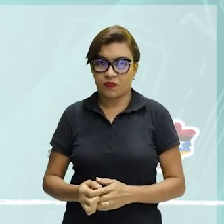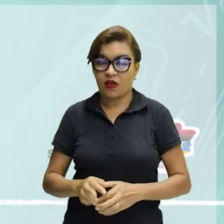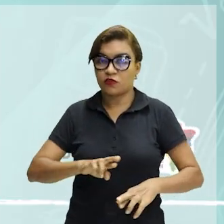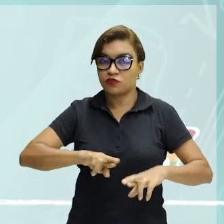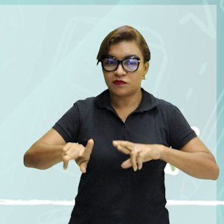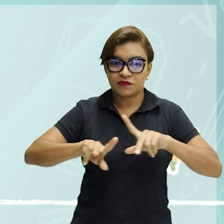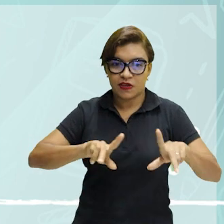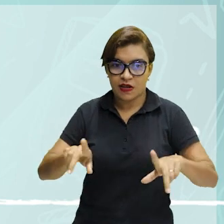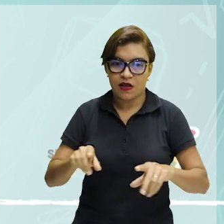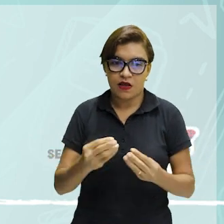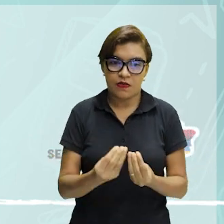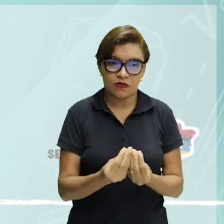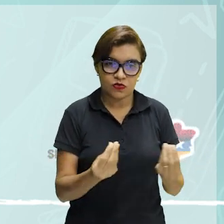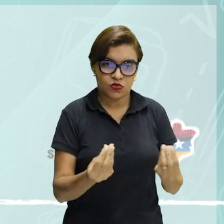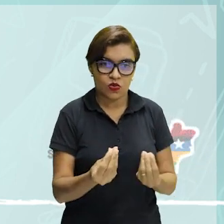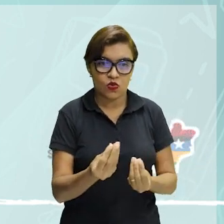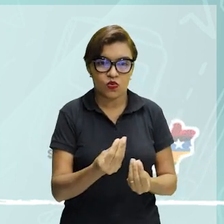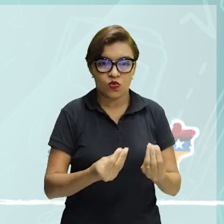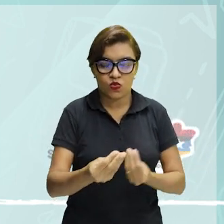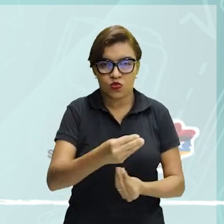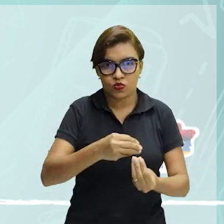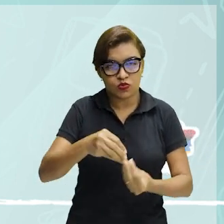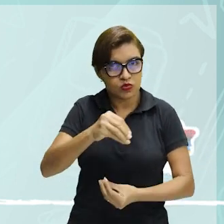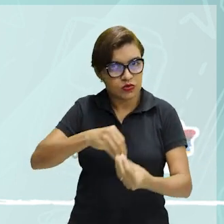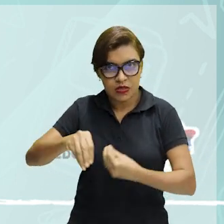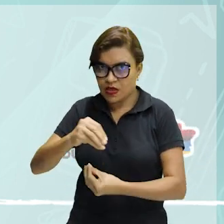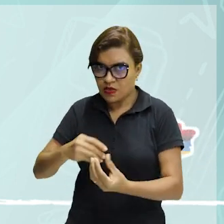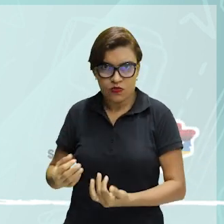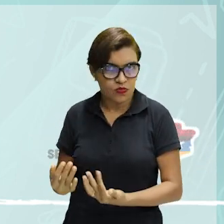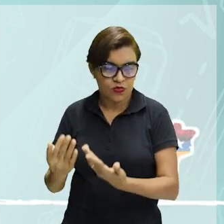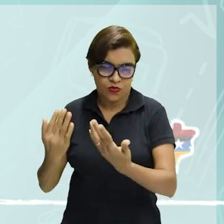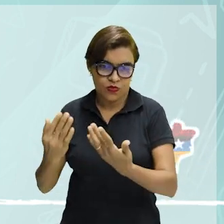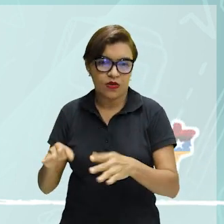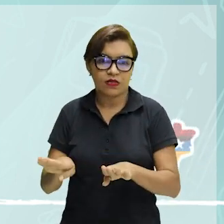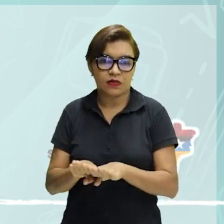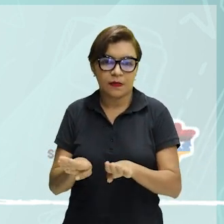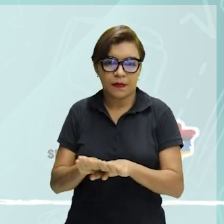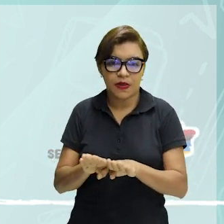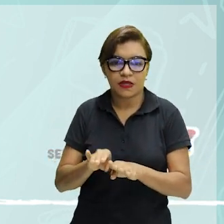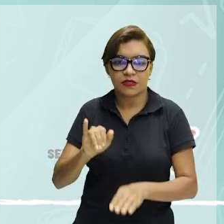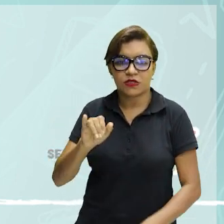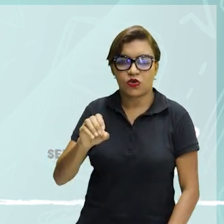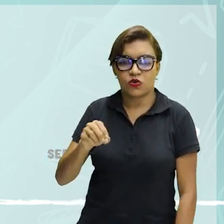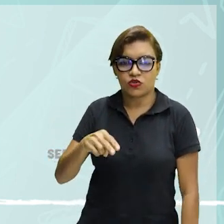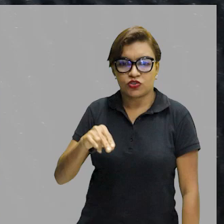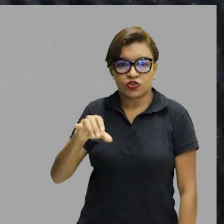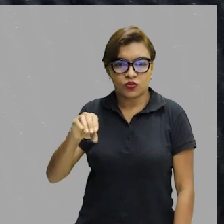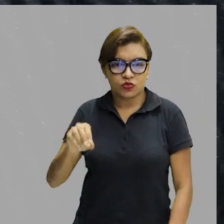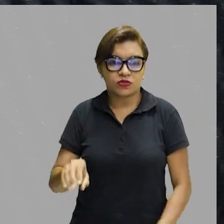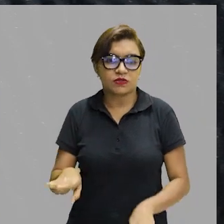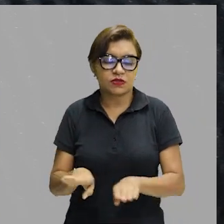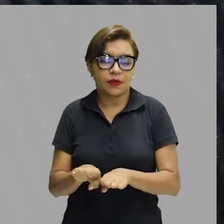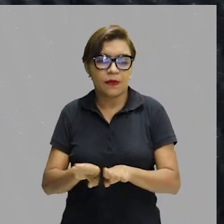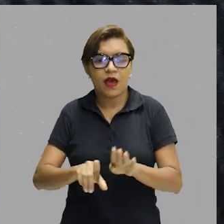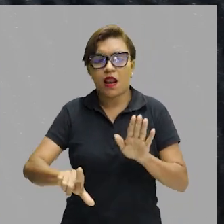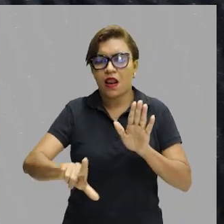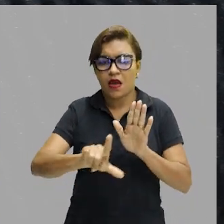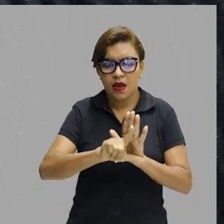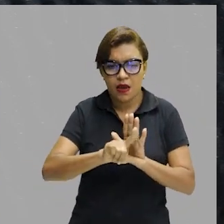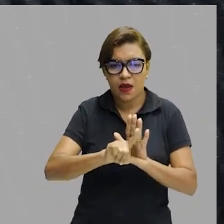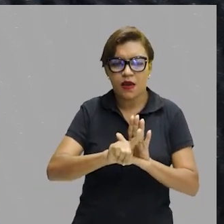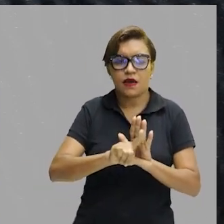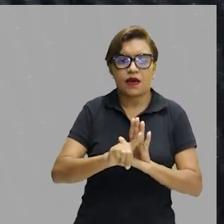não voláteis, solutos iônicos, vamos falar da lei de Raoult, e aí as